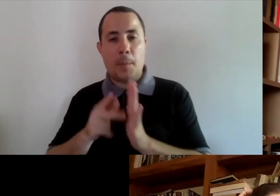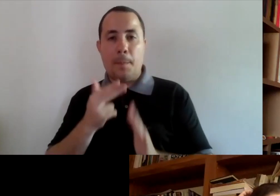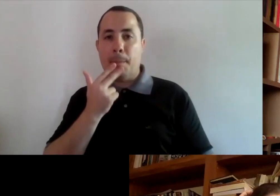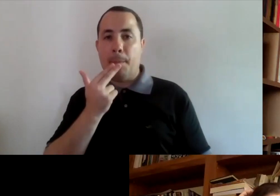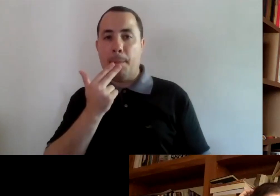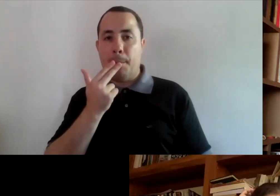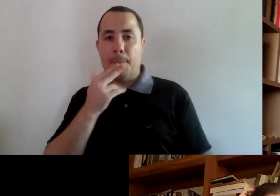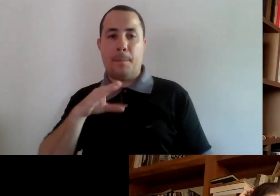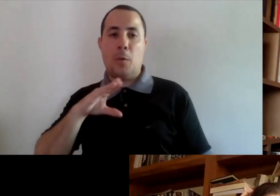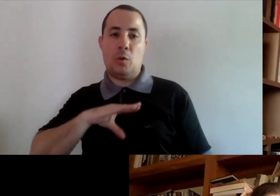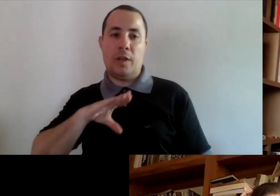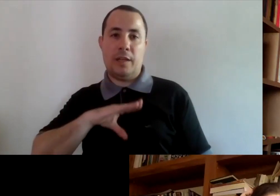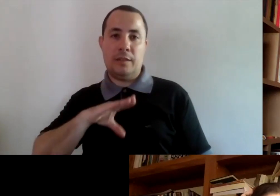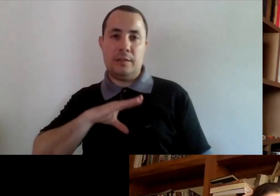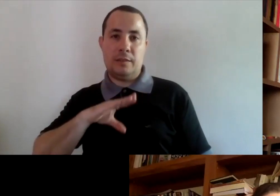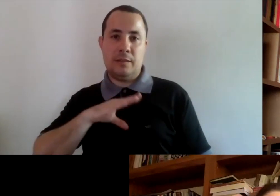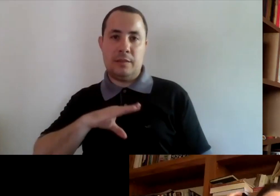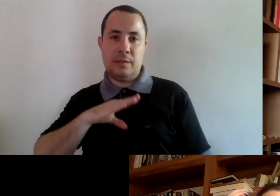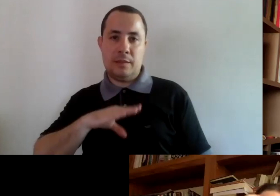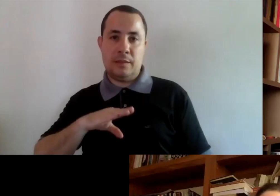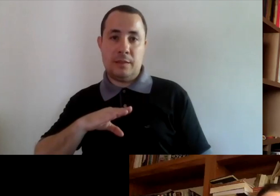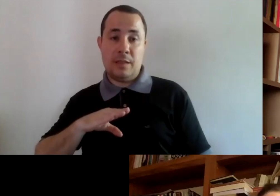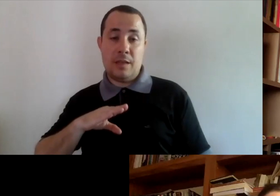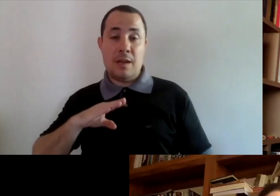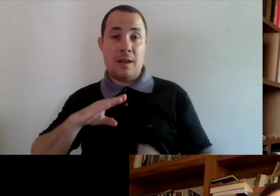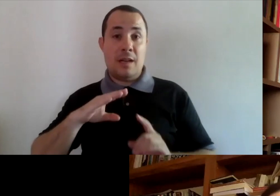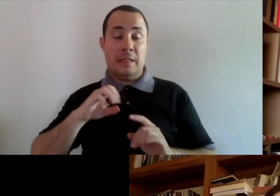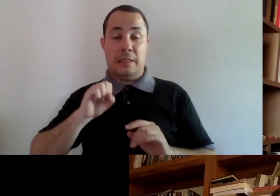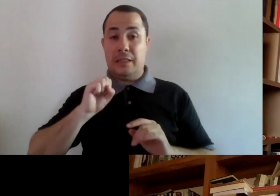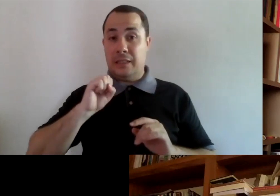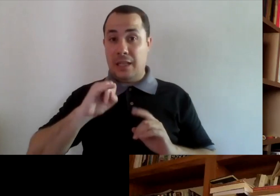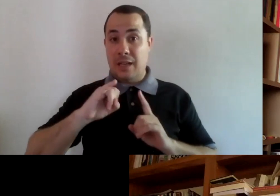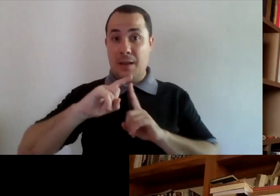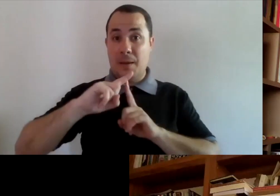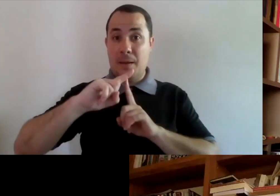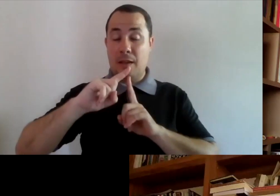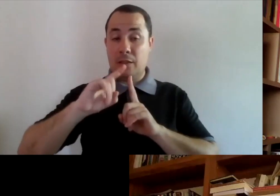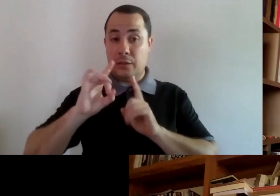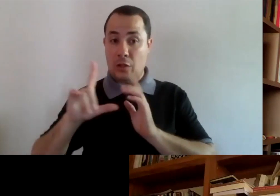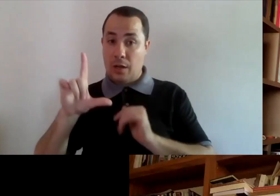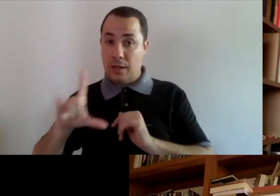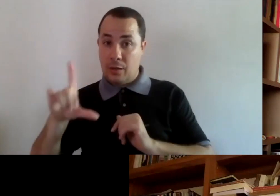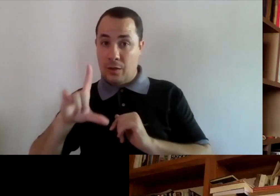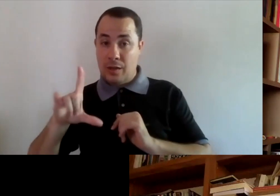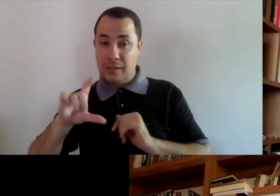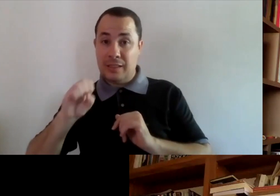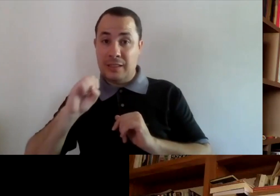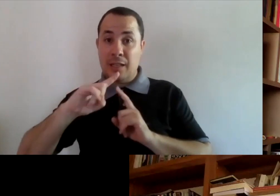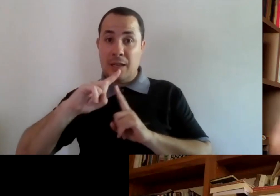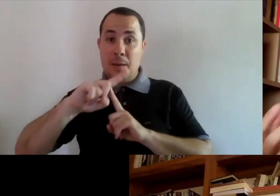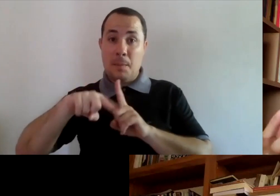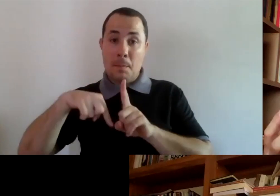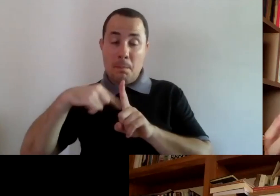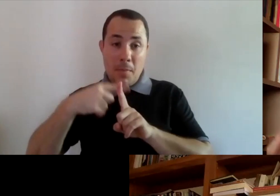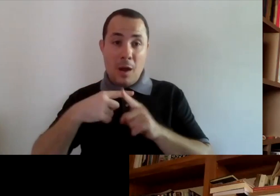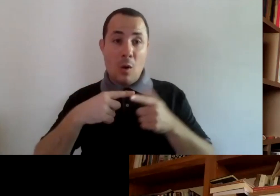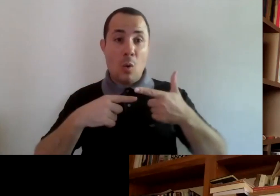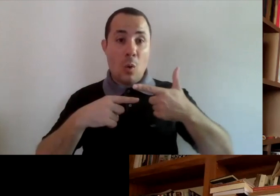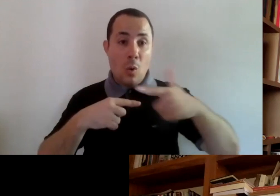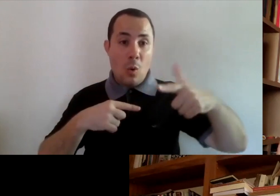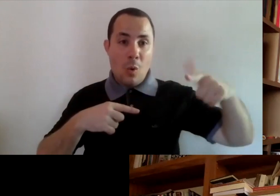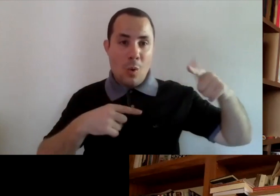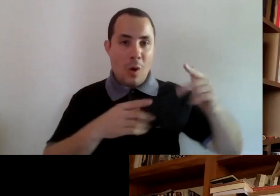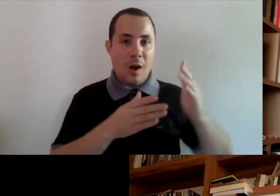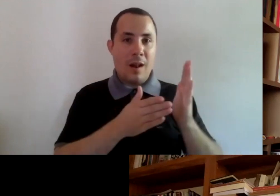Originalmente em língua portuguesa. Se a gente colocar, né, falando ainda só de literatura, se a gente colocar os outros livros todos que vêm